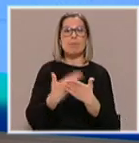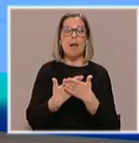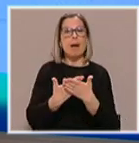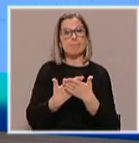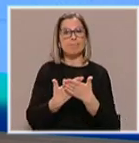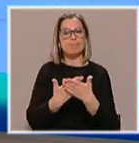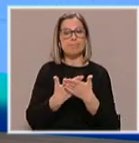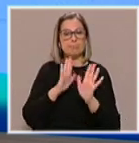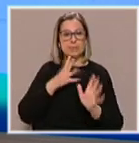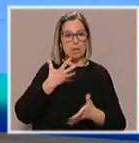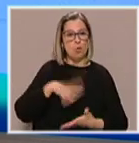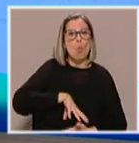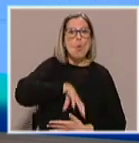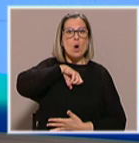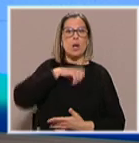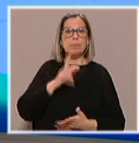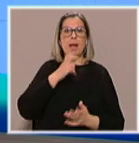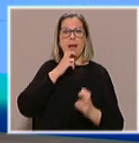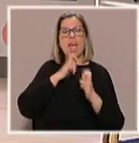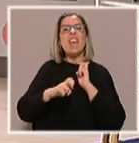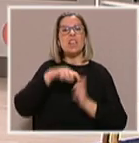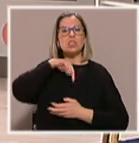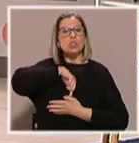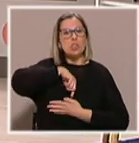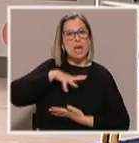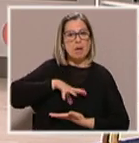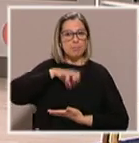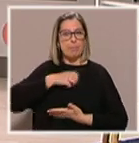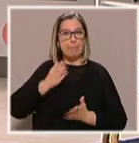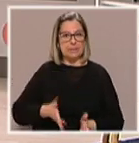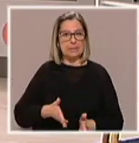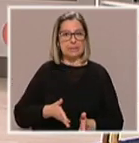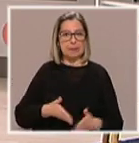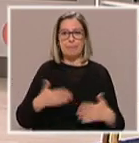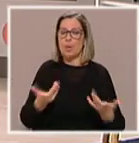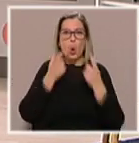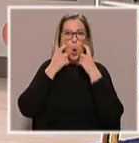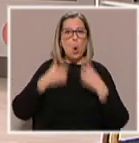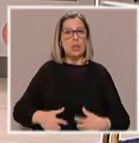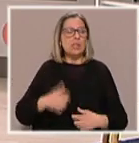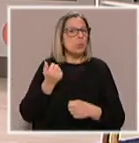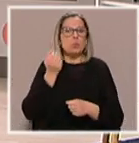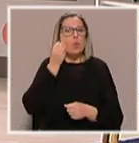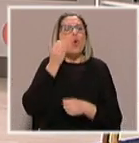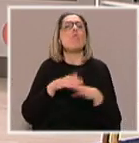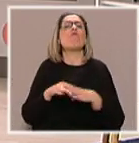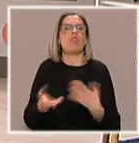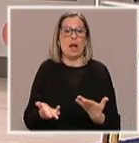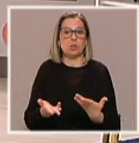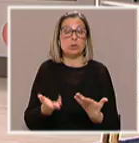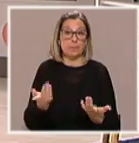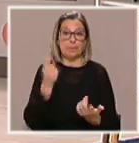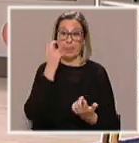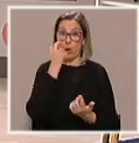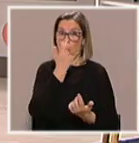energia disponível para essa mesma ação. Então, dessa forma, como é que o nosso organismo reage? Através da dilatação